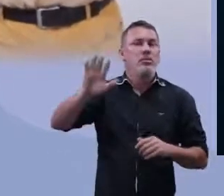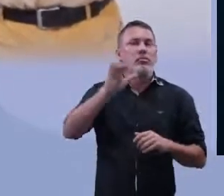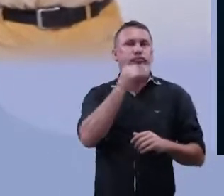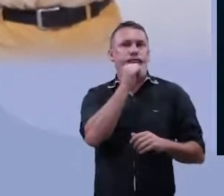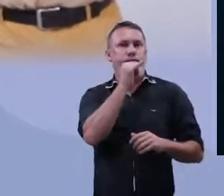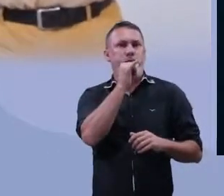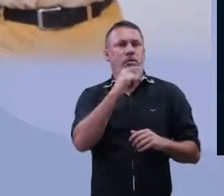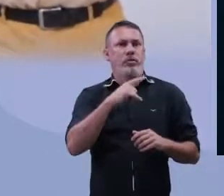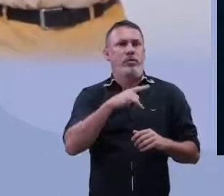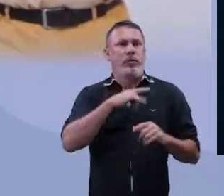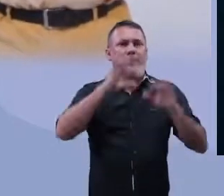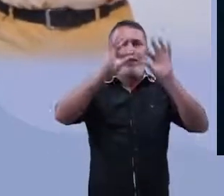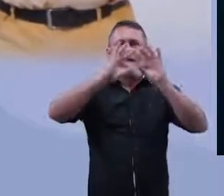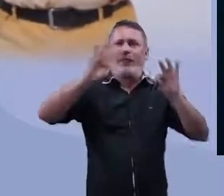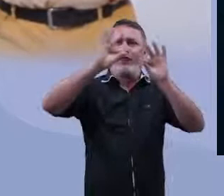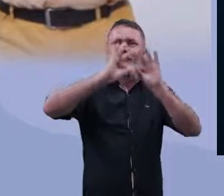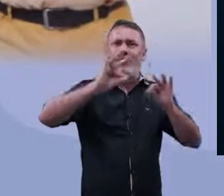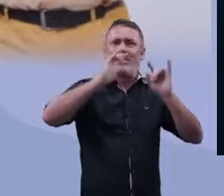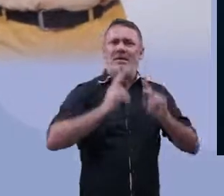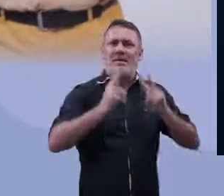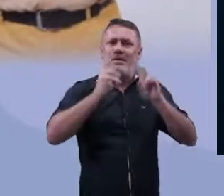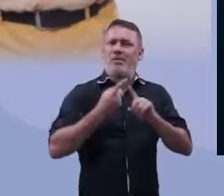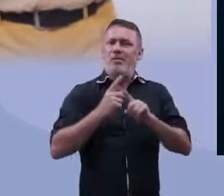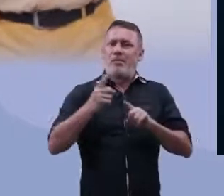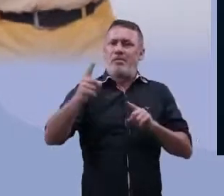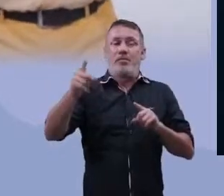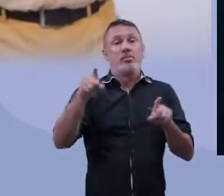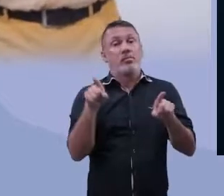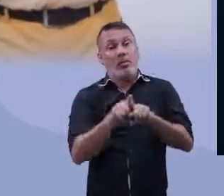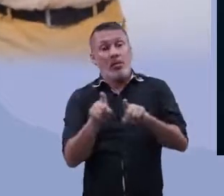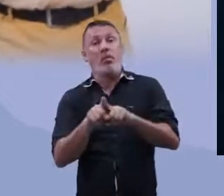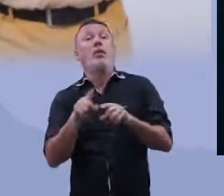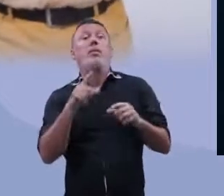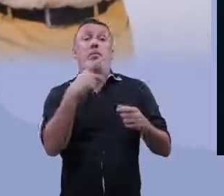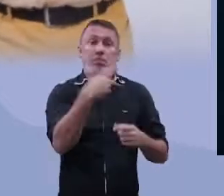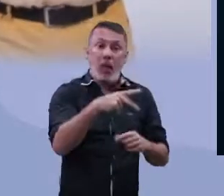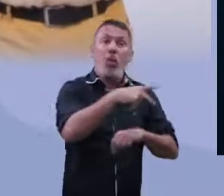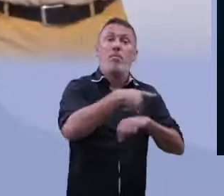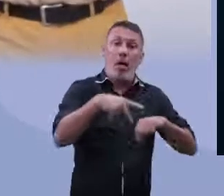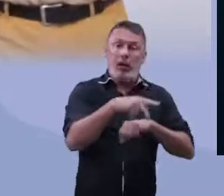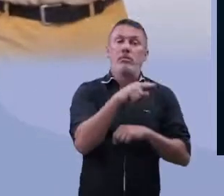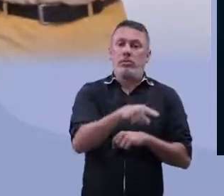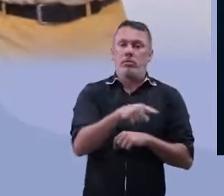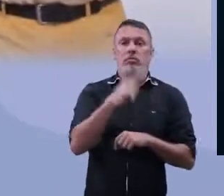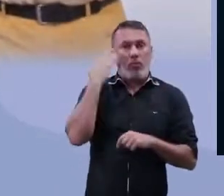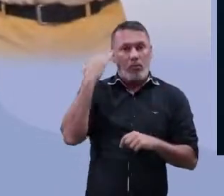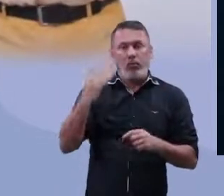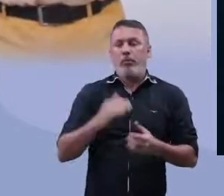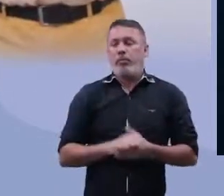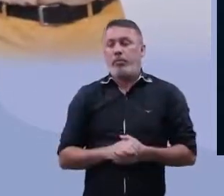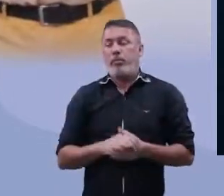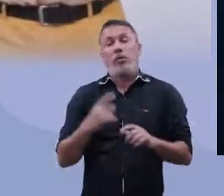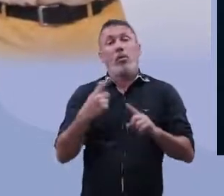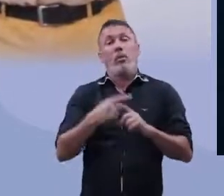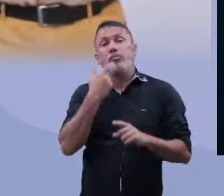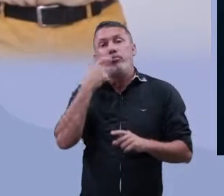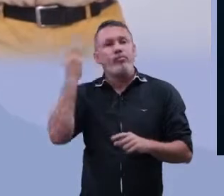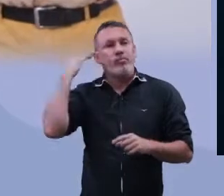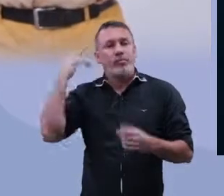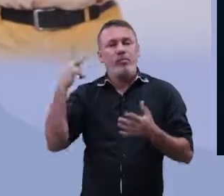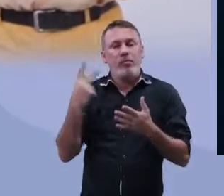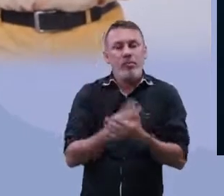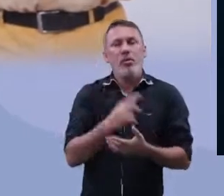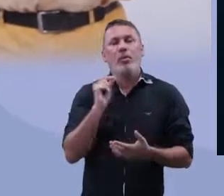também, né, a outra parte, os outros 50%, alimentavam o território paraguaio. E que recente agora, né,